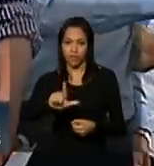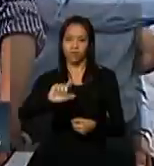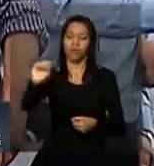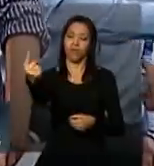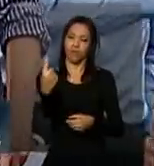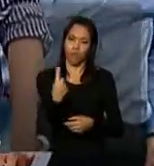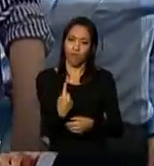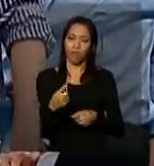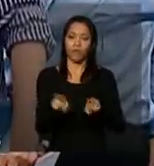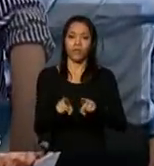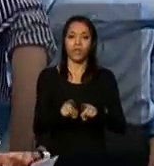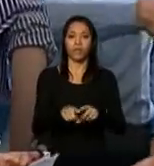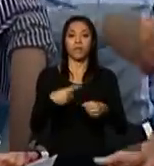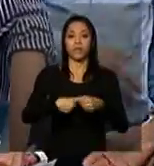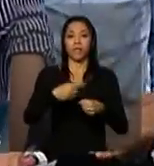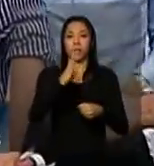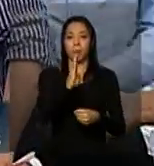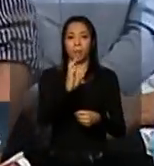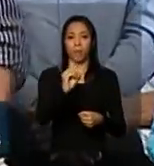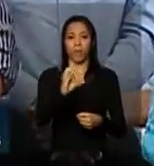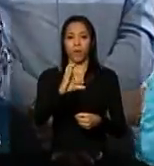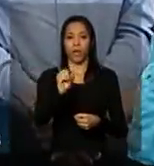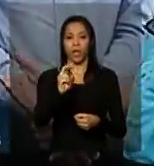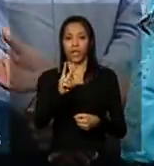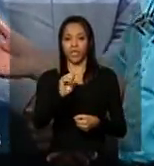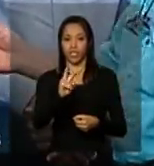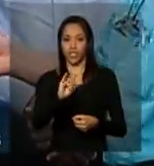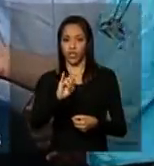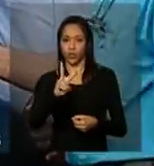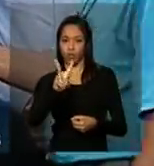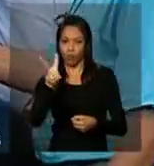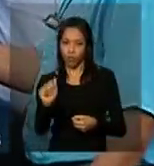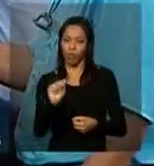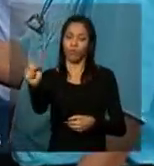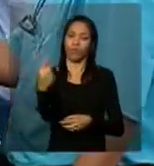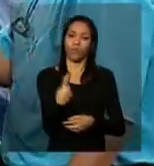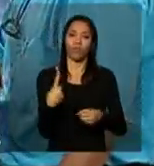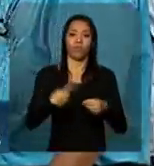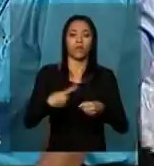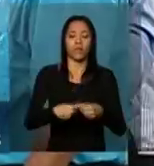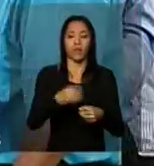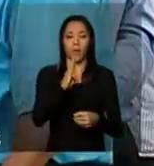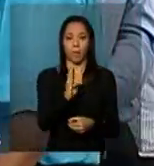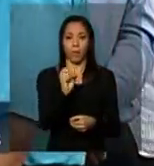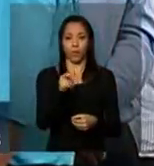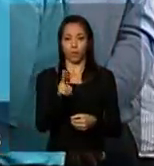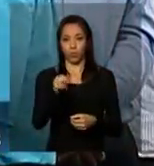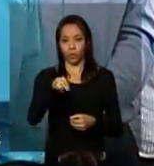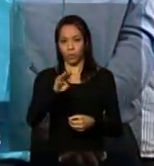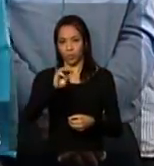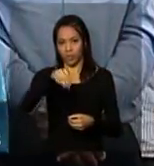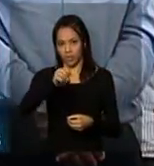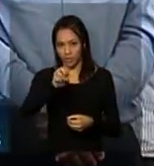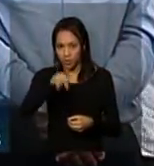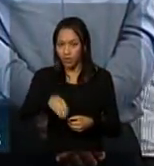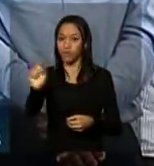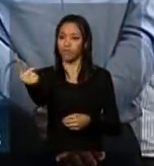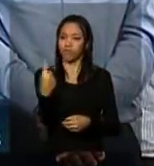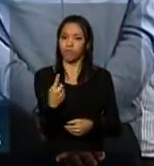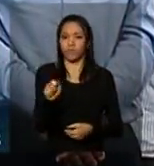Santos Bocaiuva Ricardo Afonso Veloso botum Aroldo de Souza